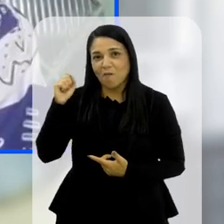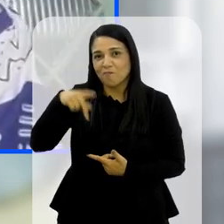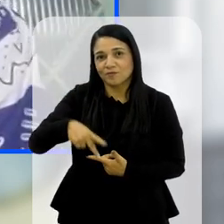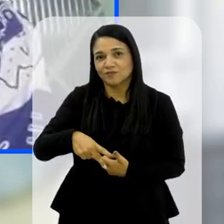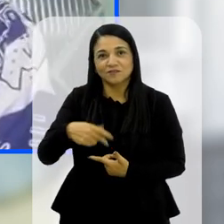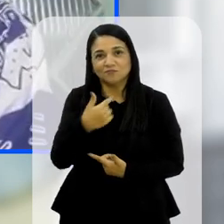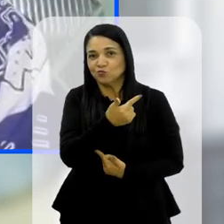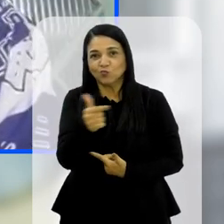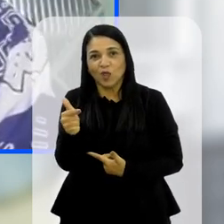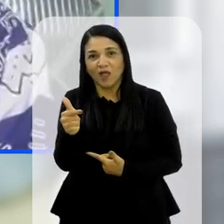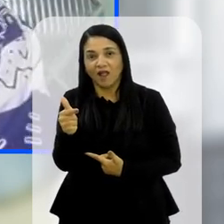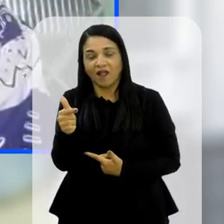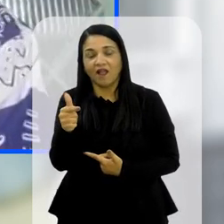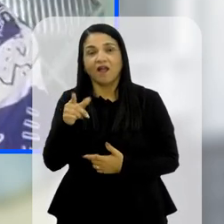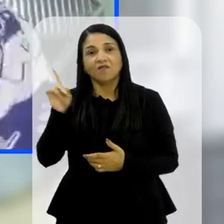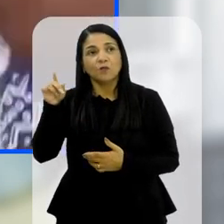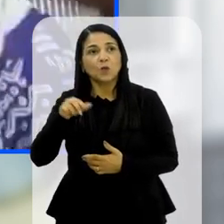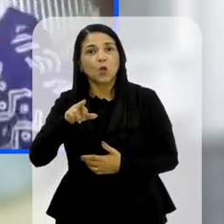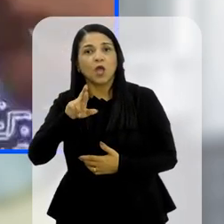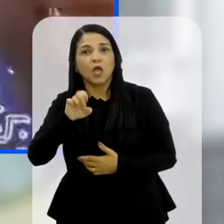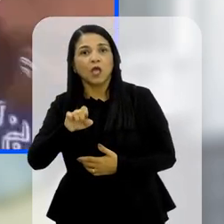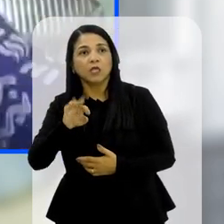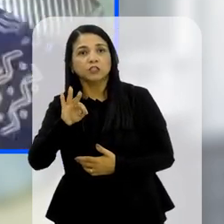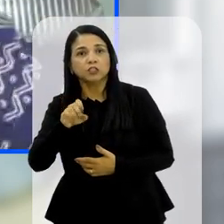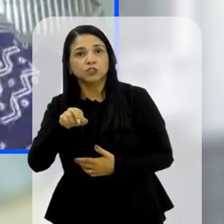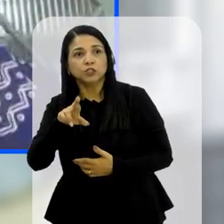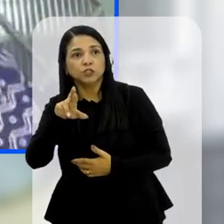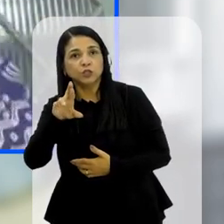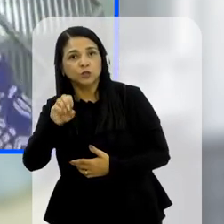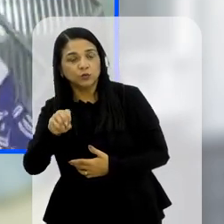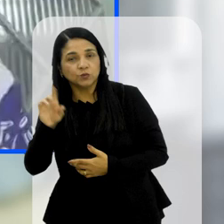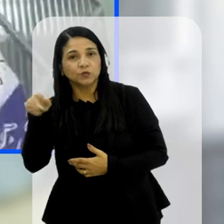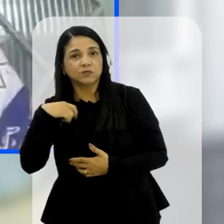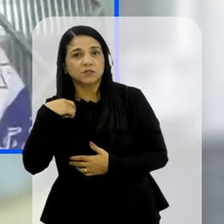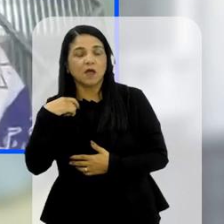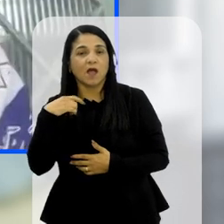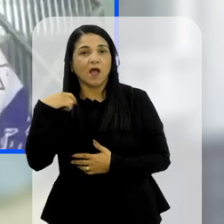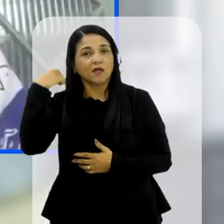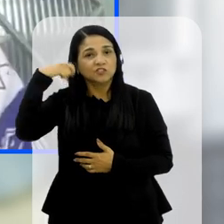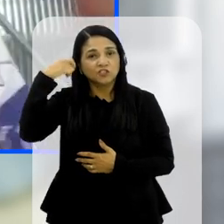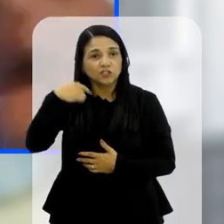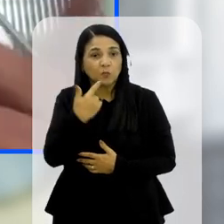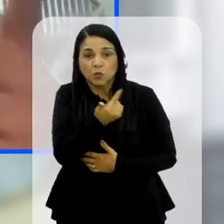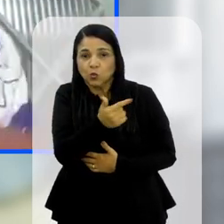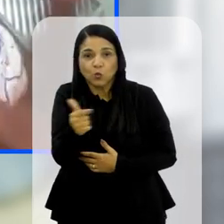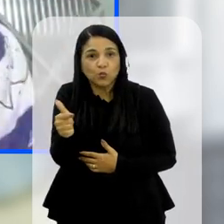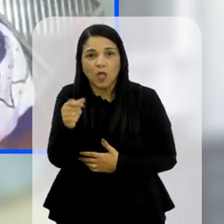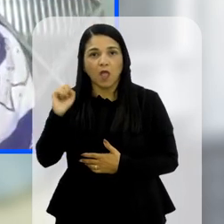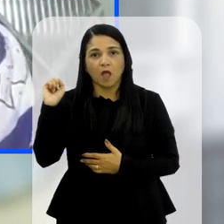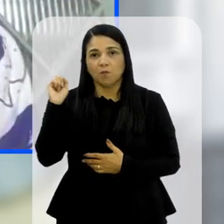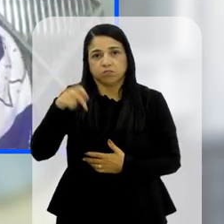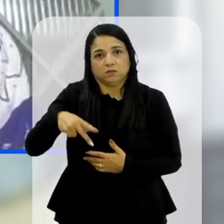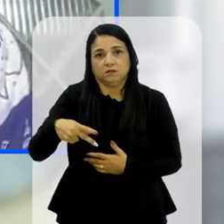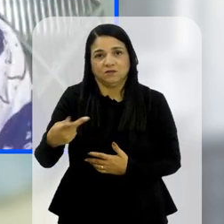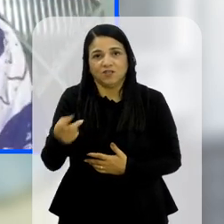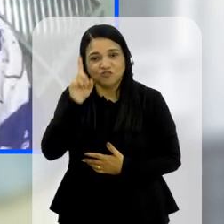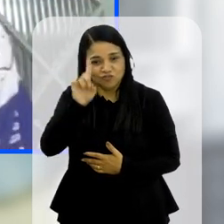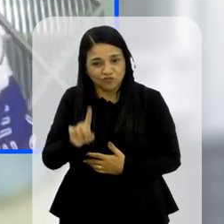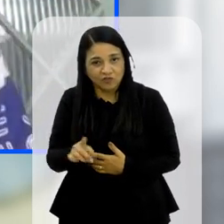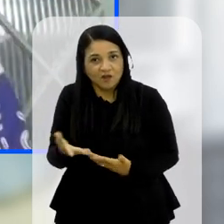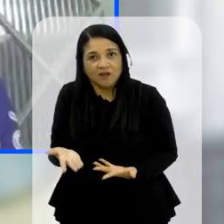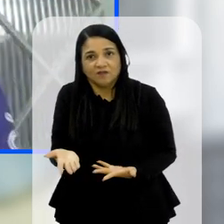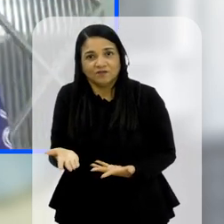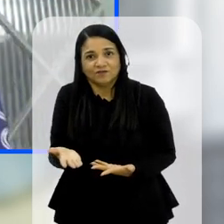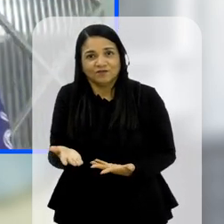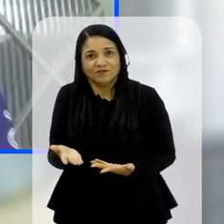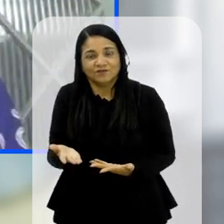A gente não tem direito à aposentadoria. Então a gente fica falando, ah, foi para o retiro dos artistas. É, foi para o retiro dos Verdade. artistas porque não tem direito